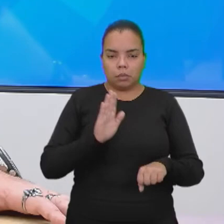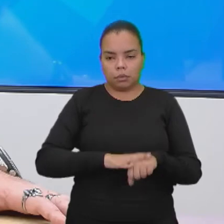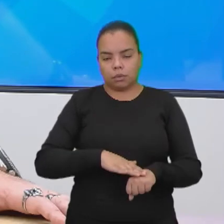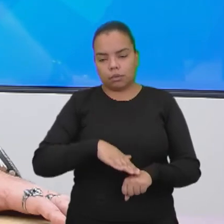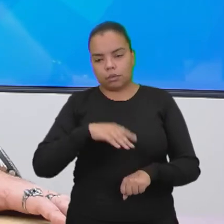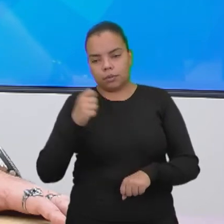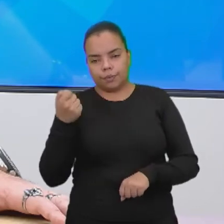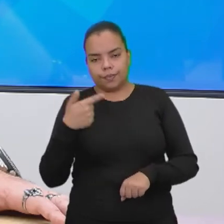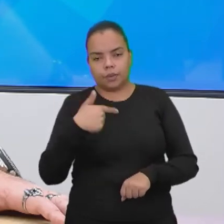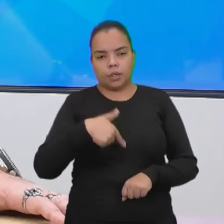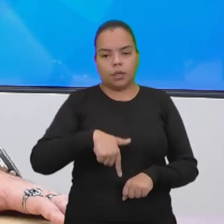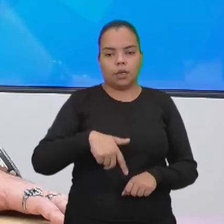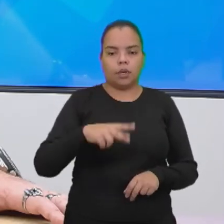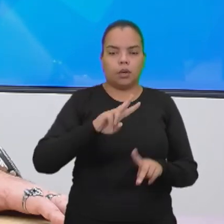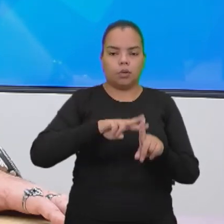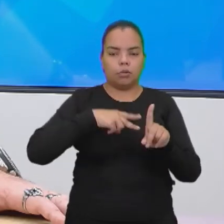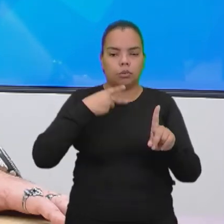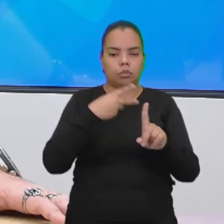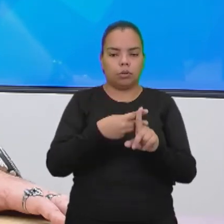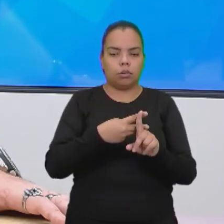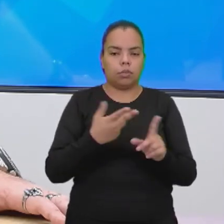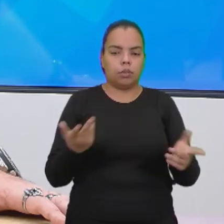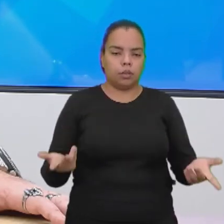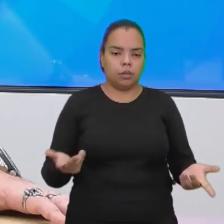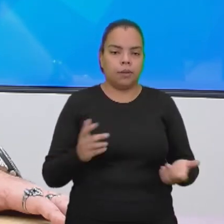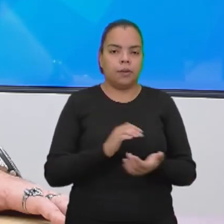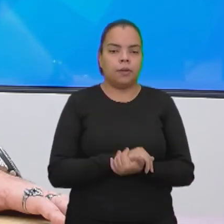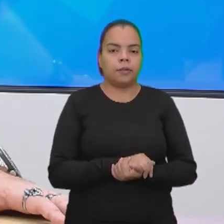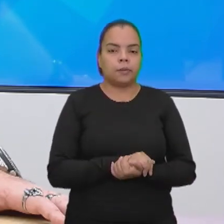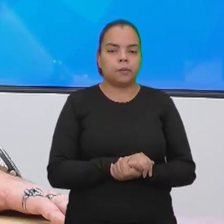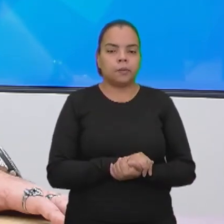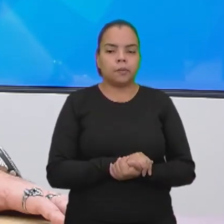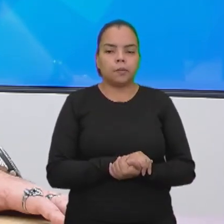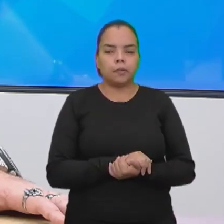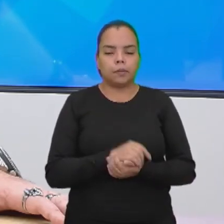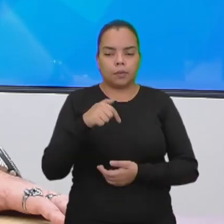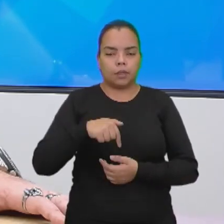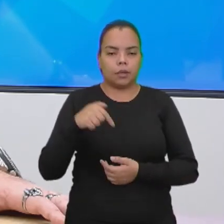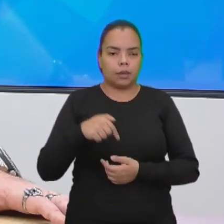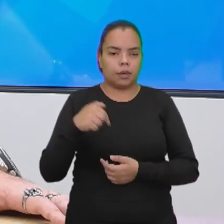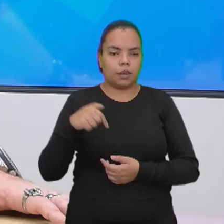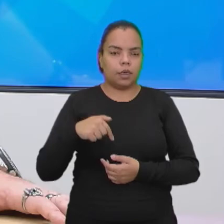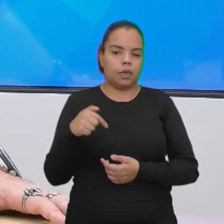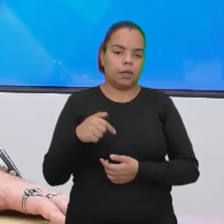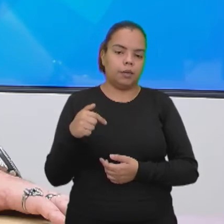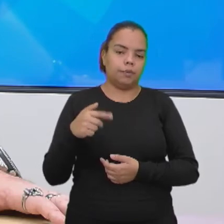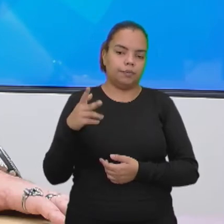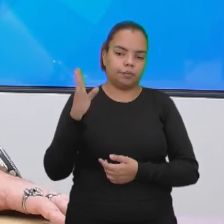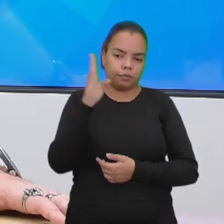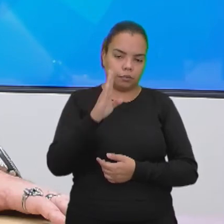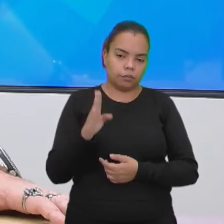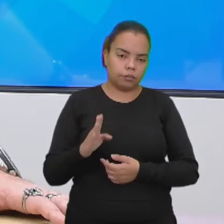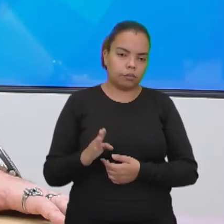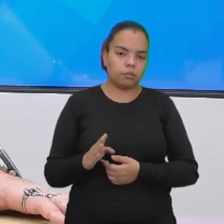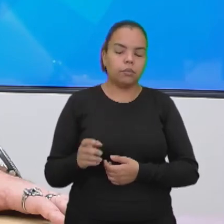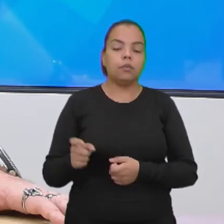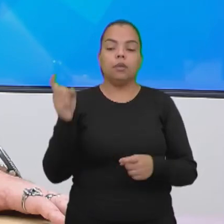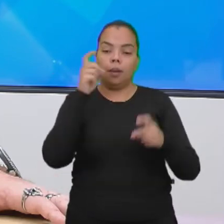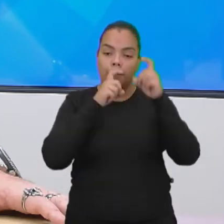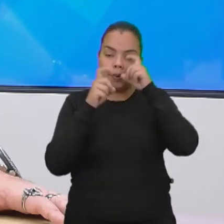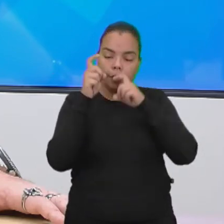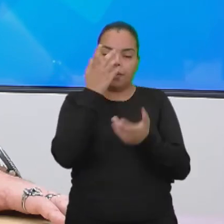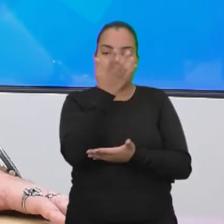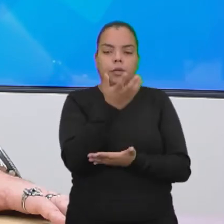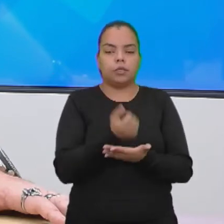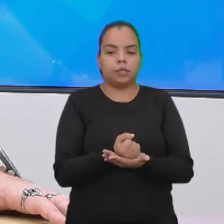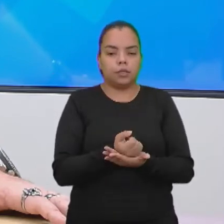nós temos aqui, né, na nossa Câmara aí dos Deputados. Entenderam? E é preocupante esses dados